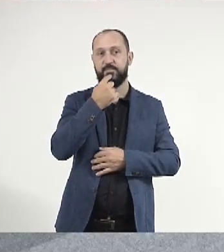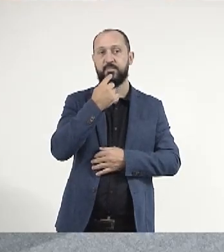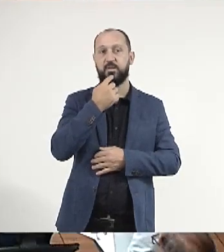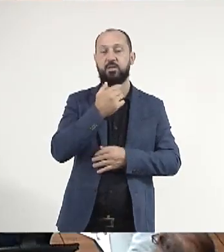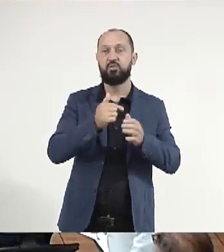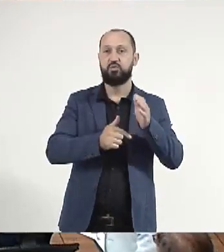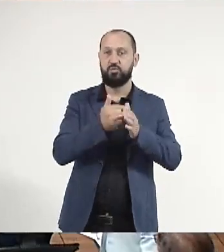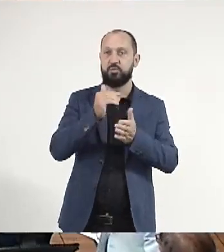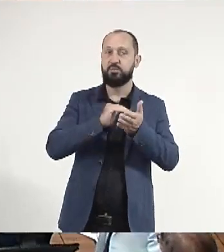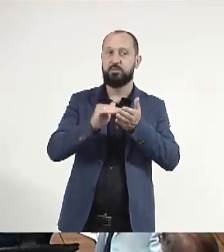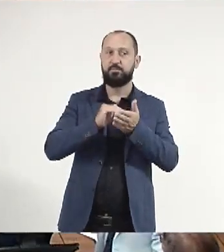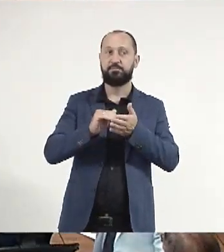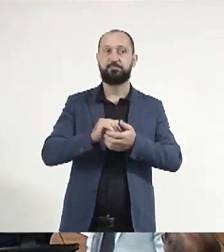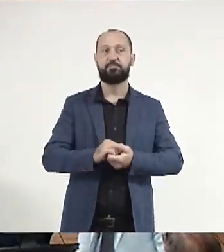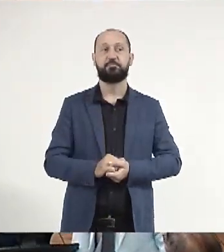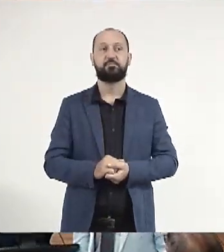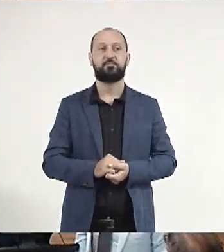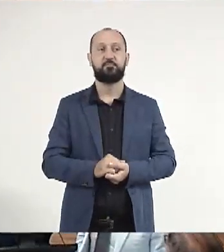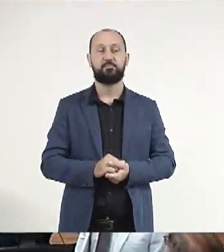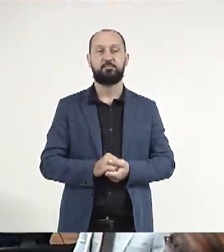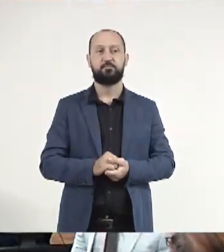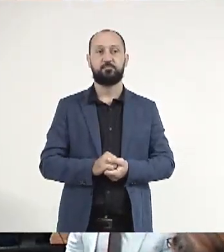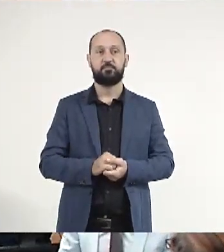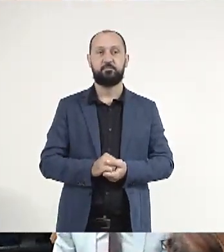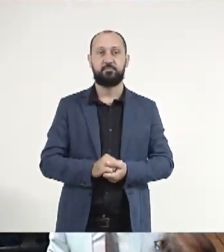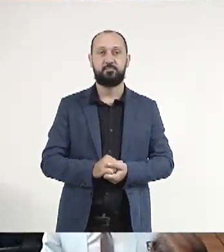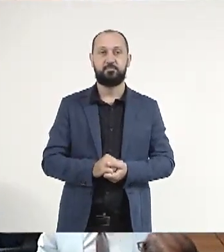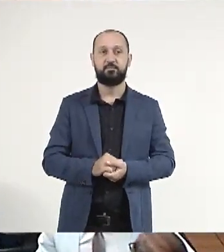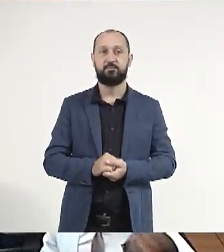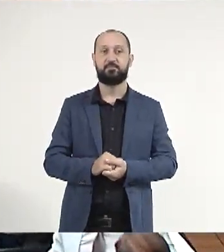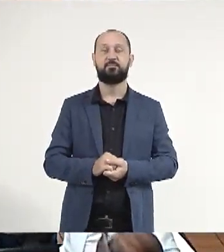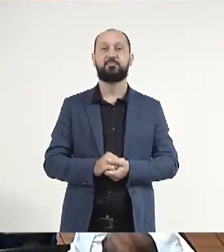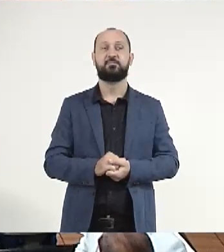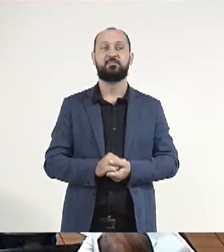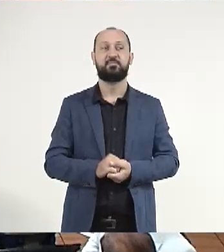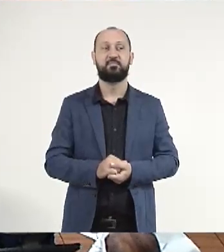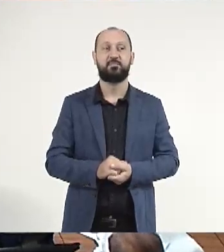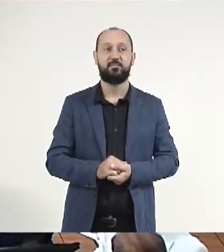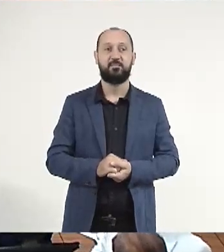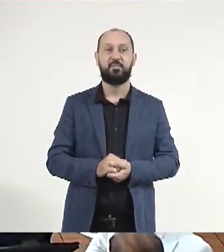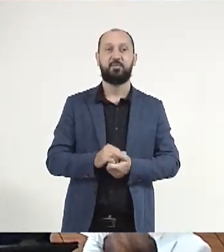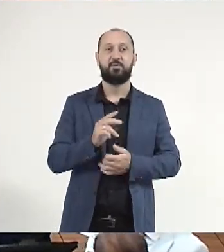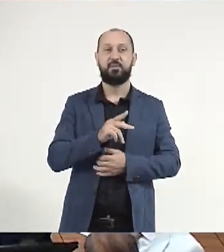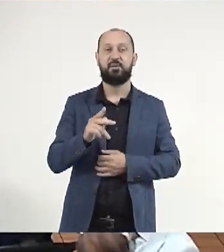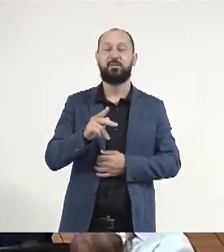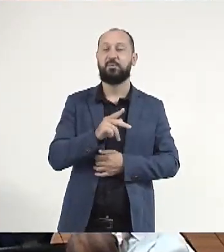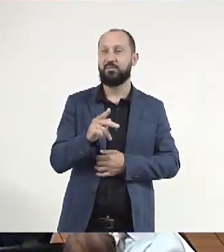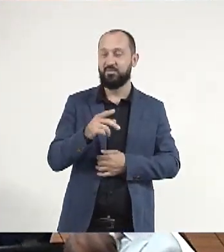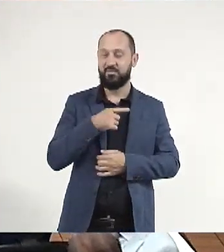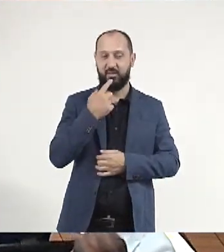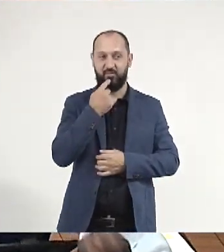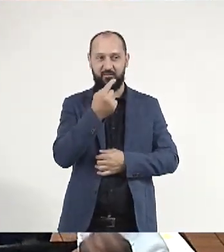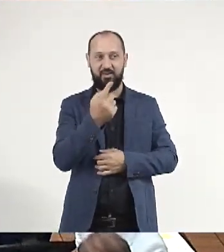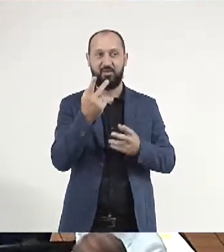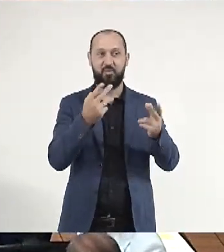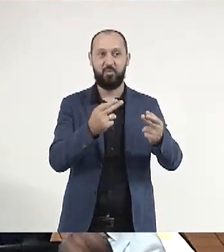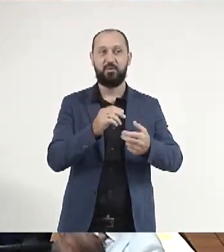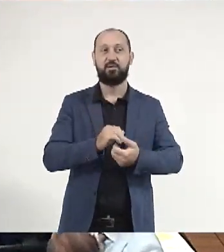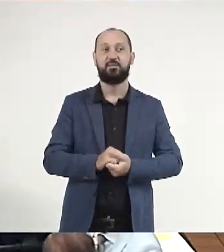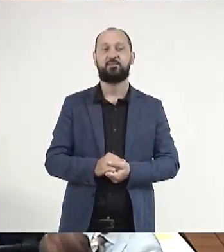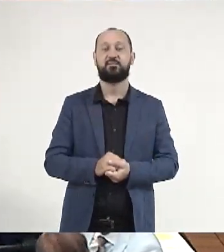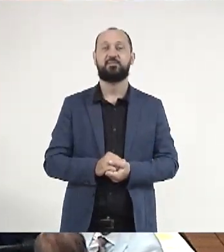segundo secretário deputado Pedro Kemp. Teacher, como a deputada Gleice Jane.